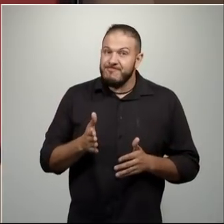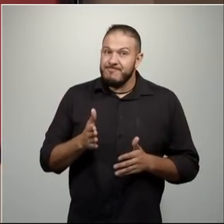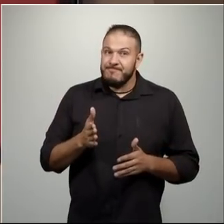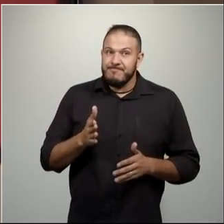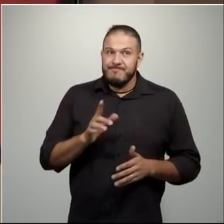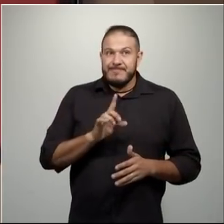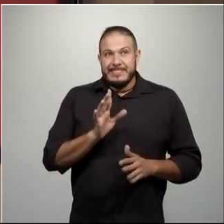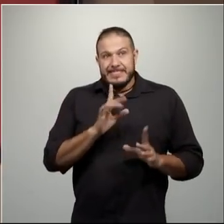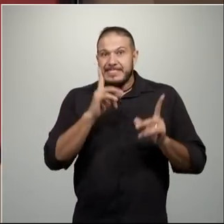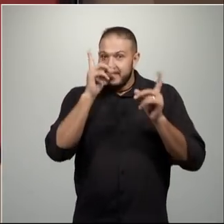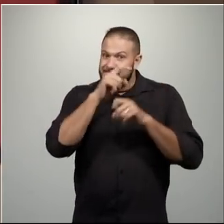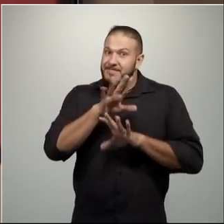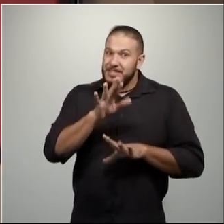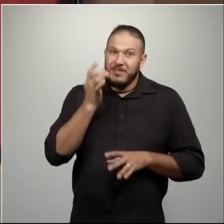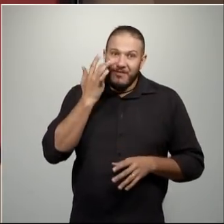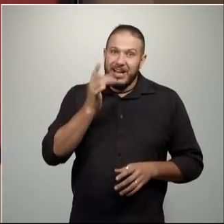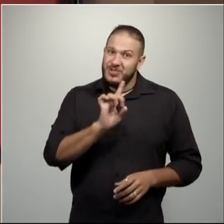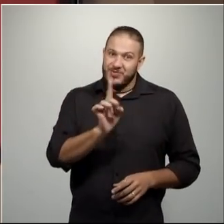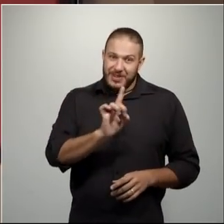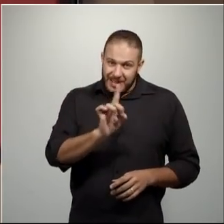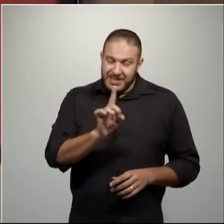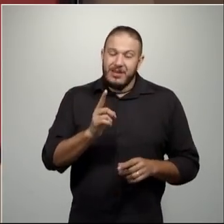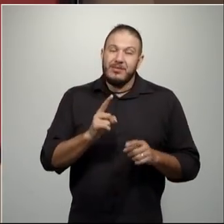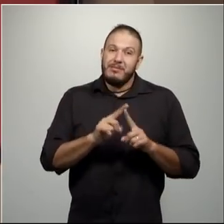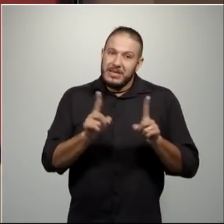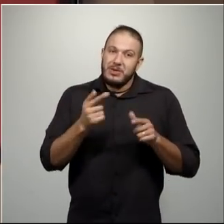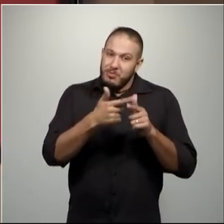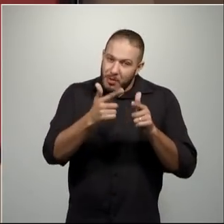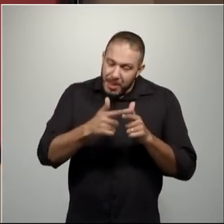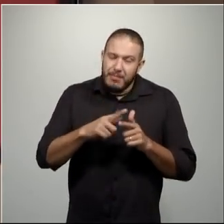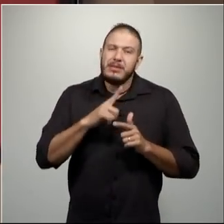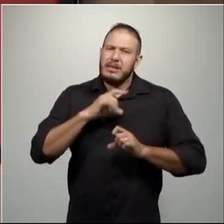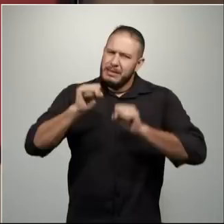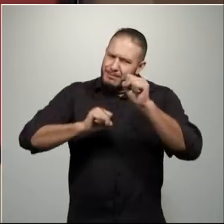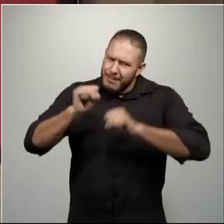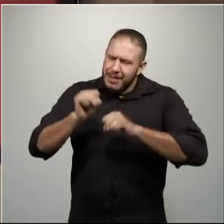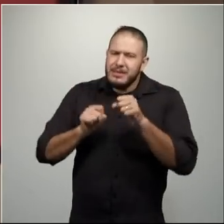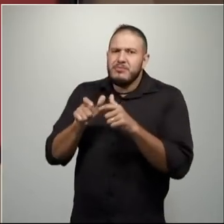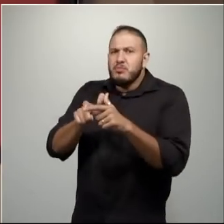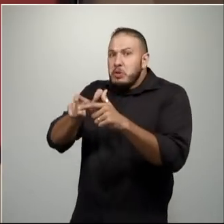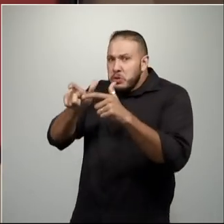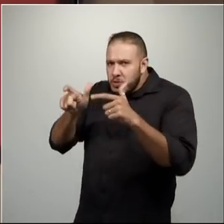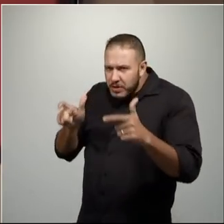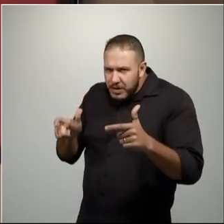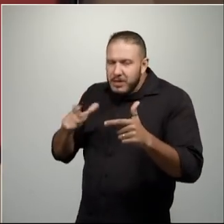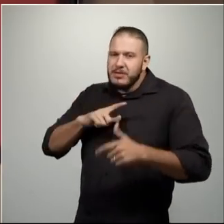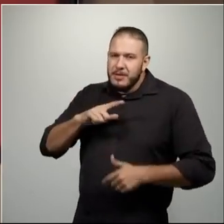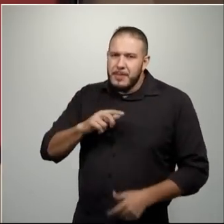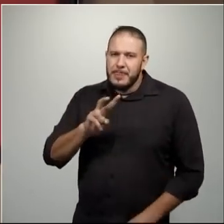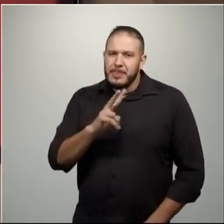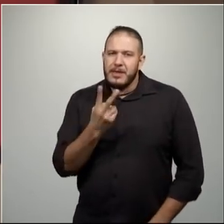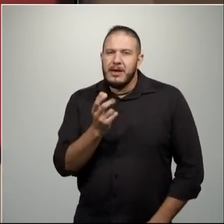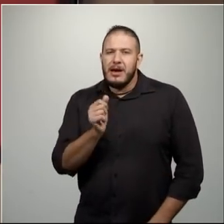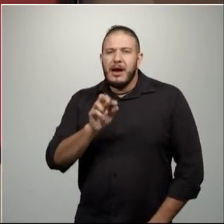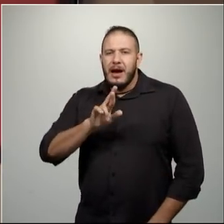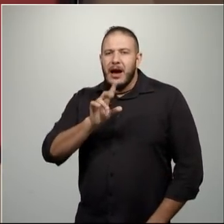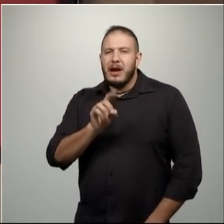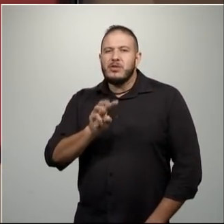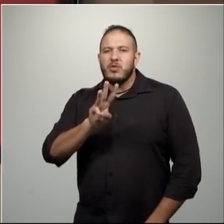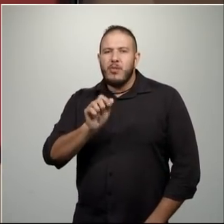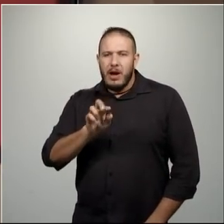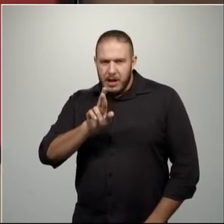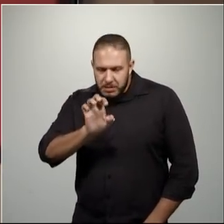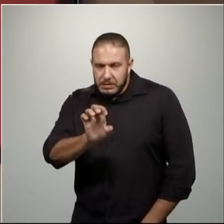assim é o problema todo é que tem empresas muito grandes que tem hardware especializado para fazer isso